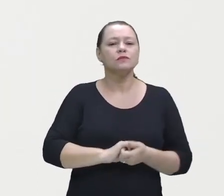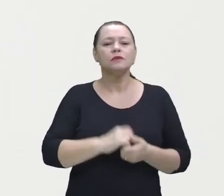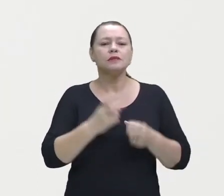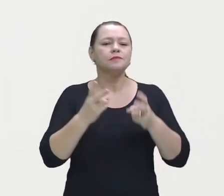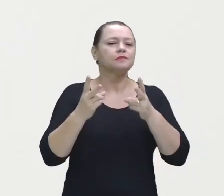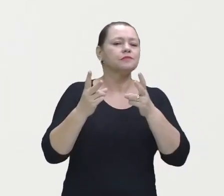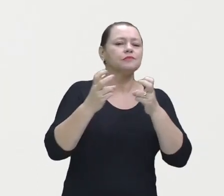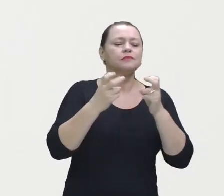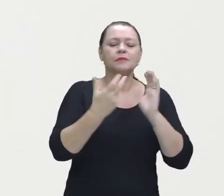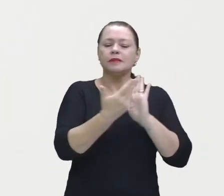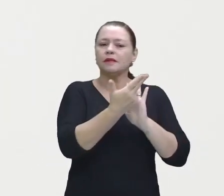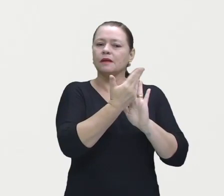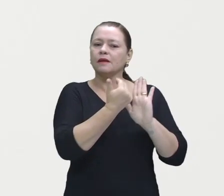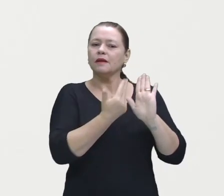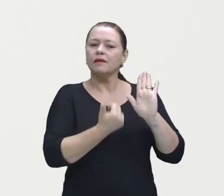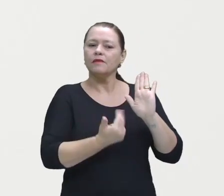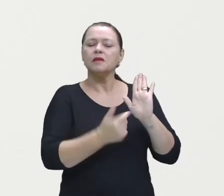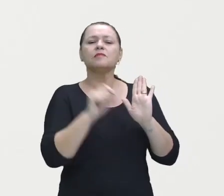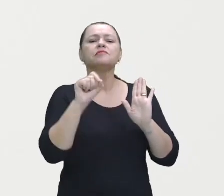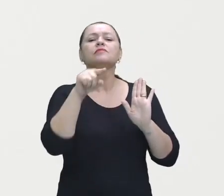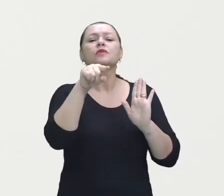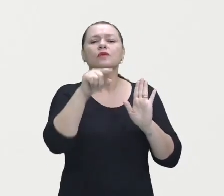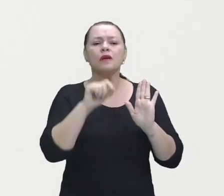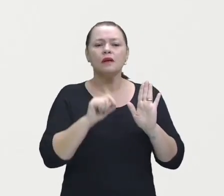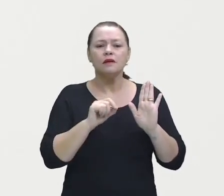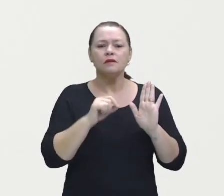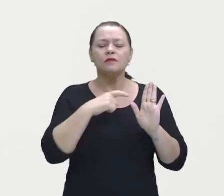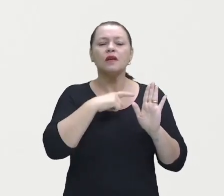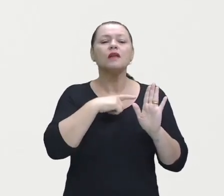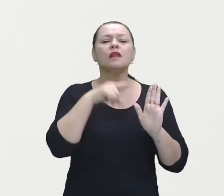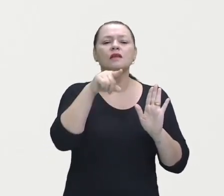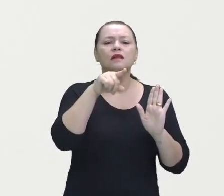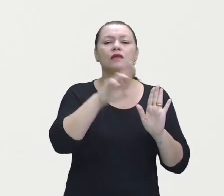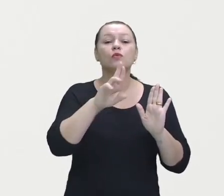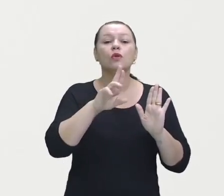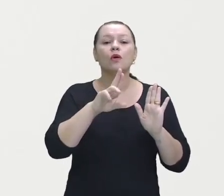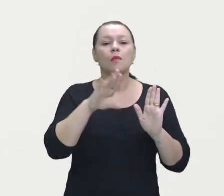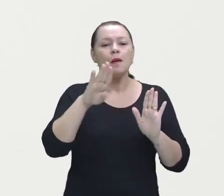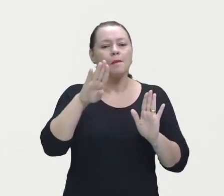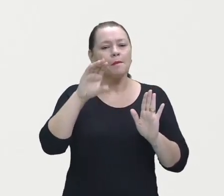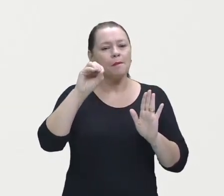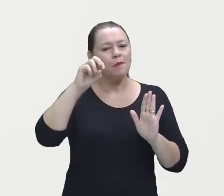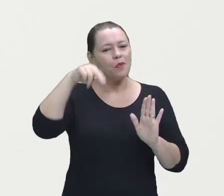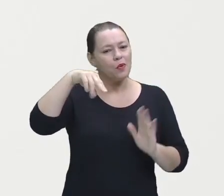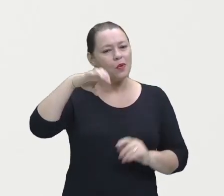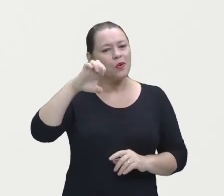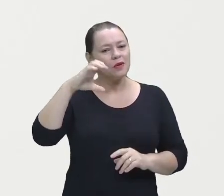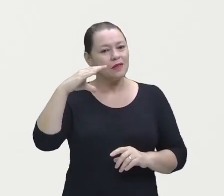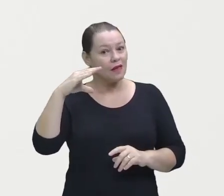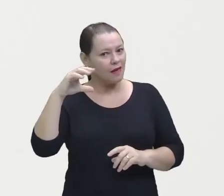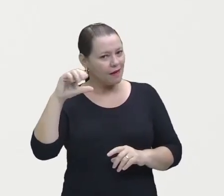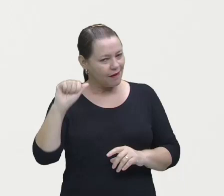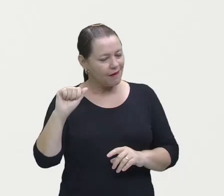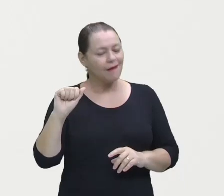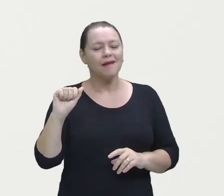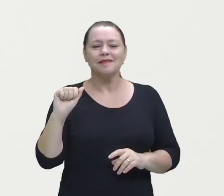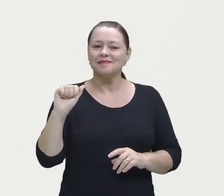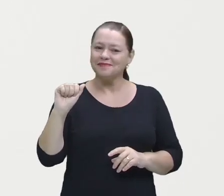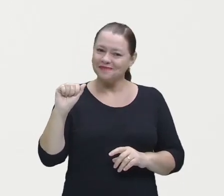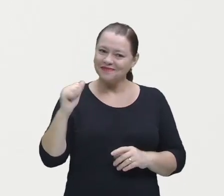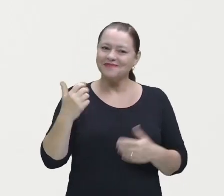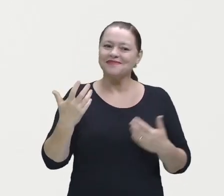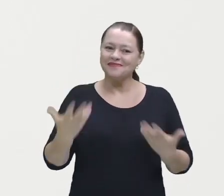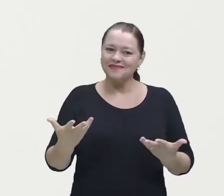Observe a imagem. Qual é essa imagem? O que nós temos aqui? Uma boneca.